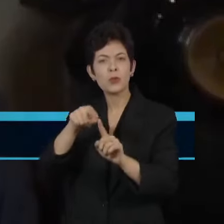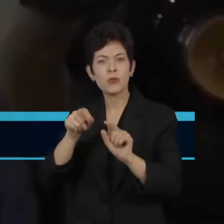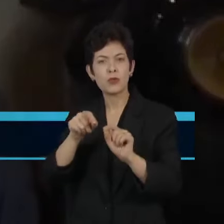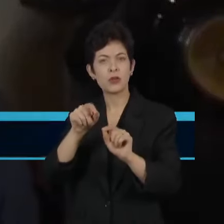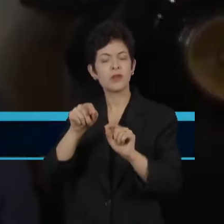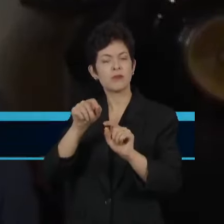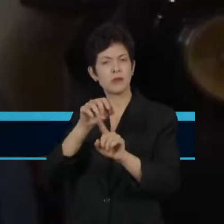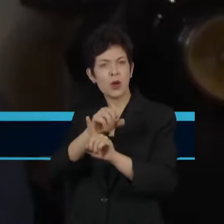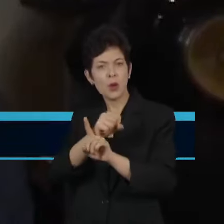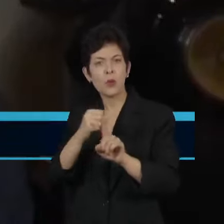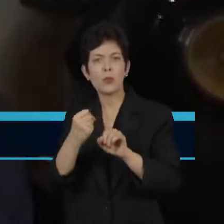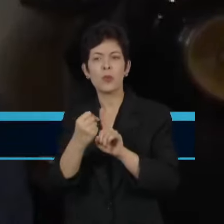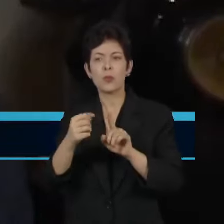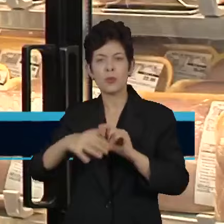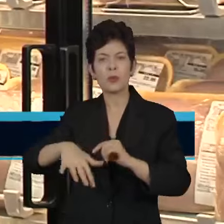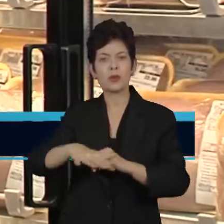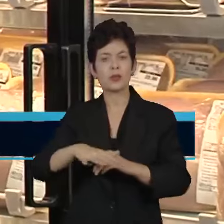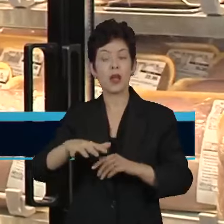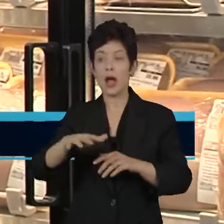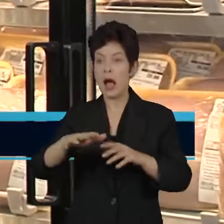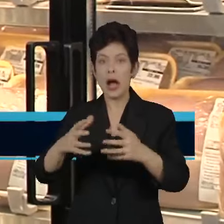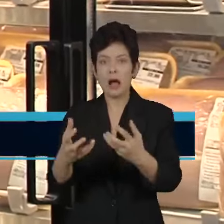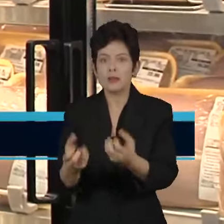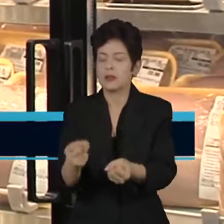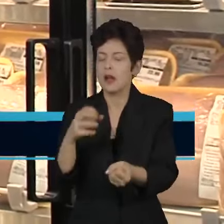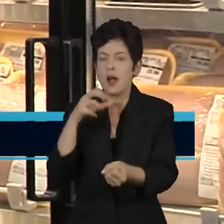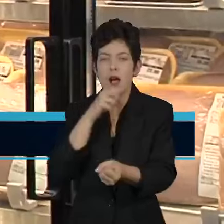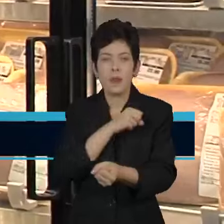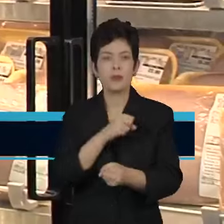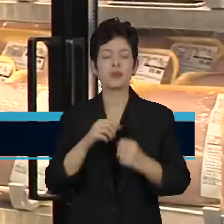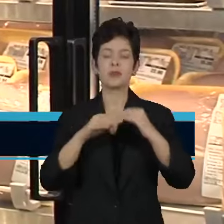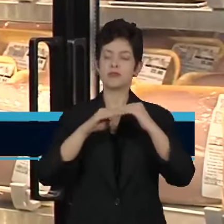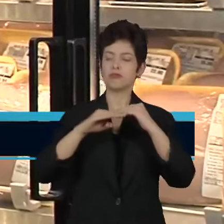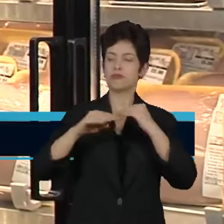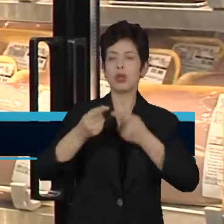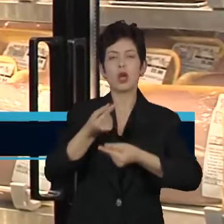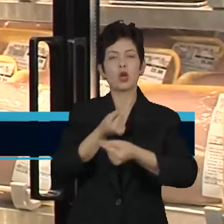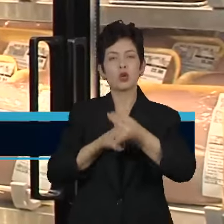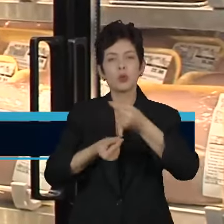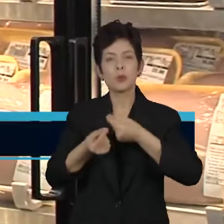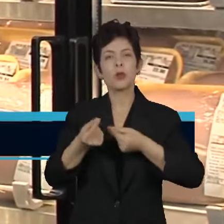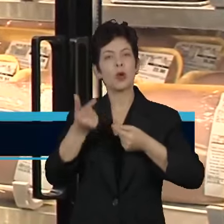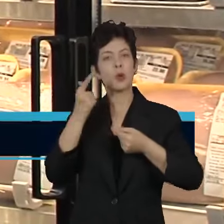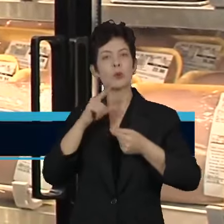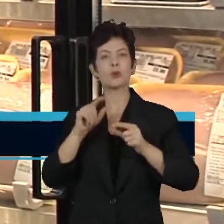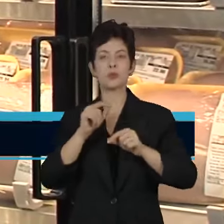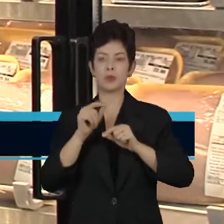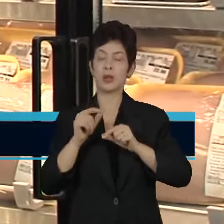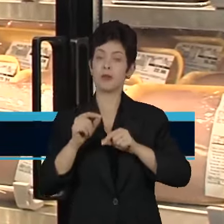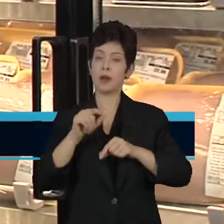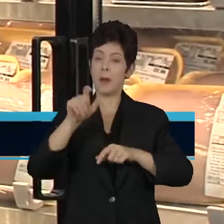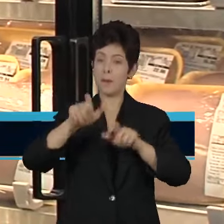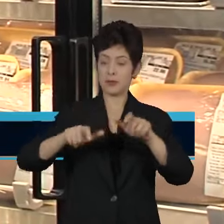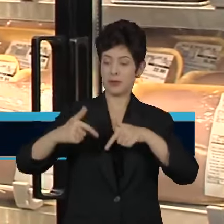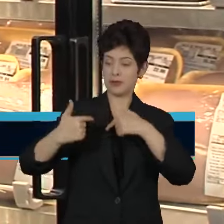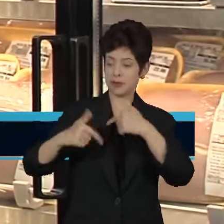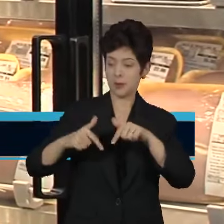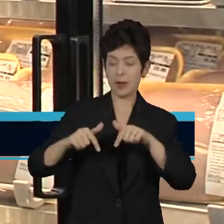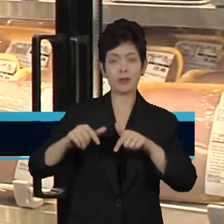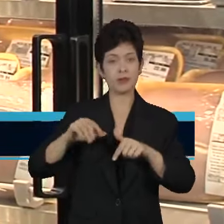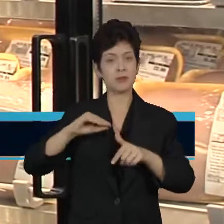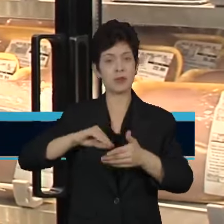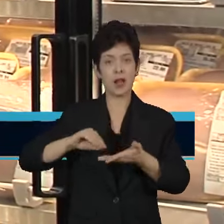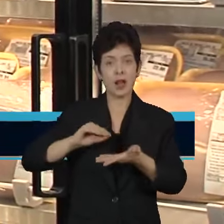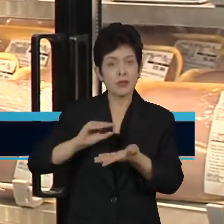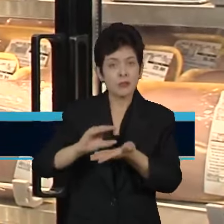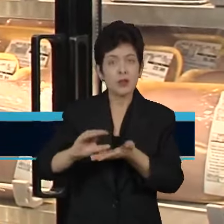ideia muito rapidamente ao estabilizar a economia o Real garanti um ganho de renda para o trabalhador e o sucesso do plano na